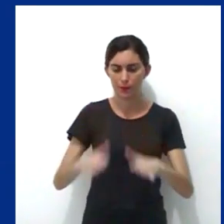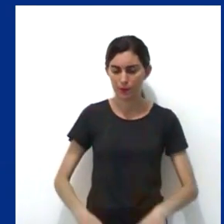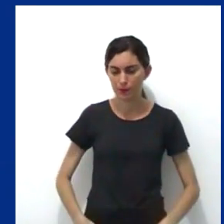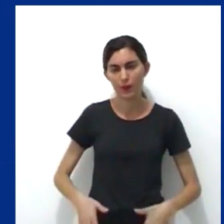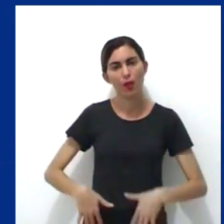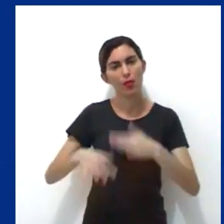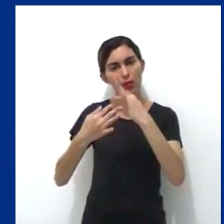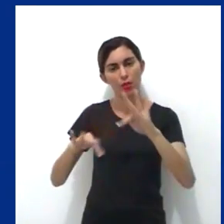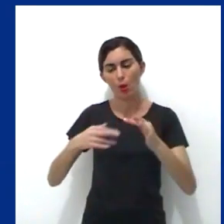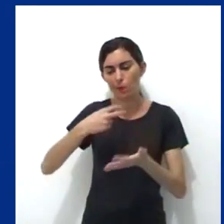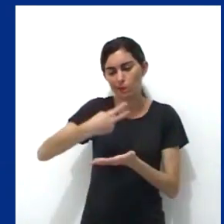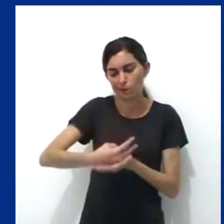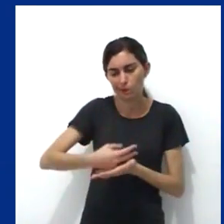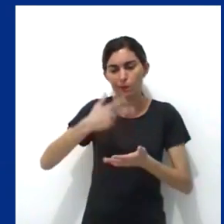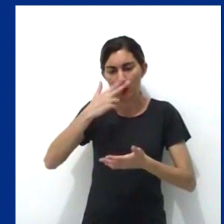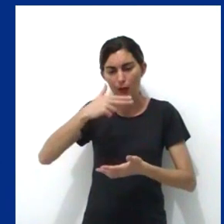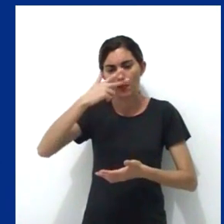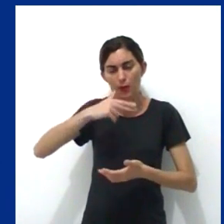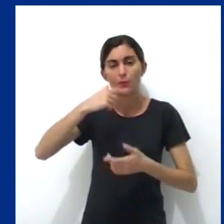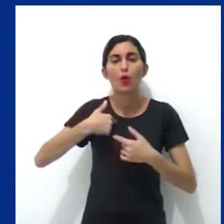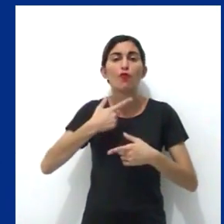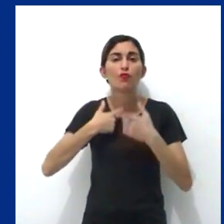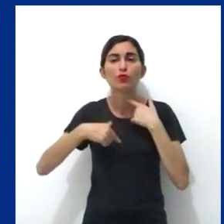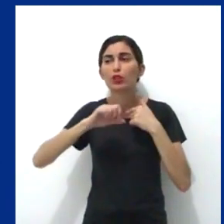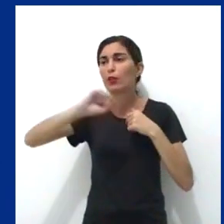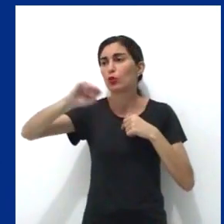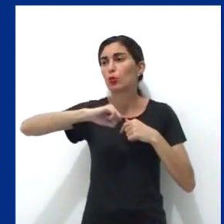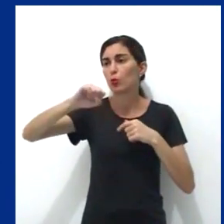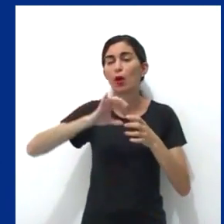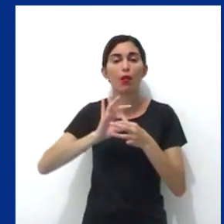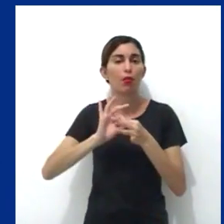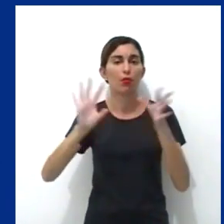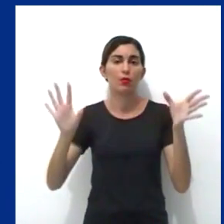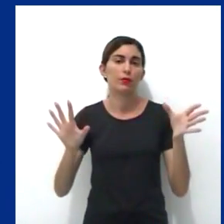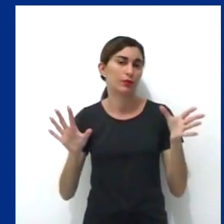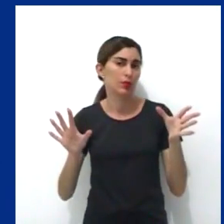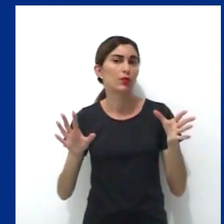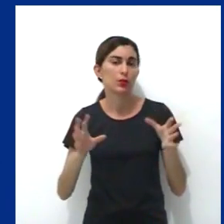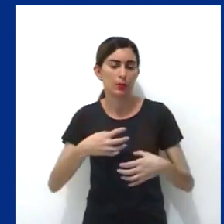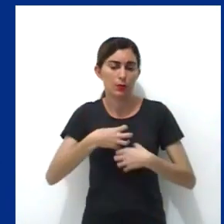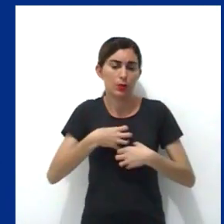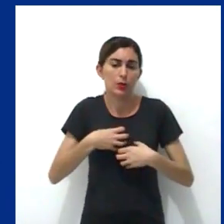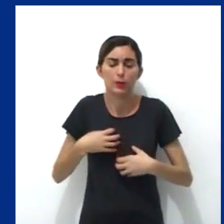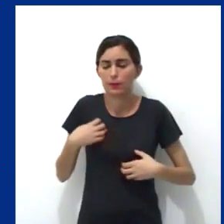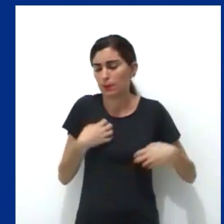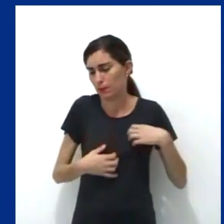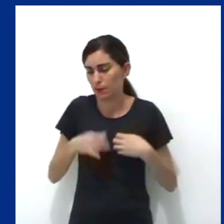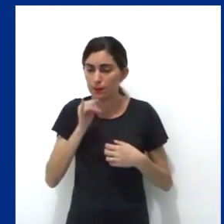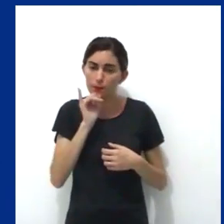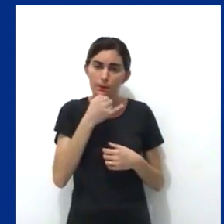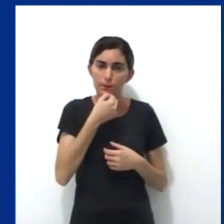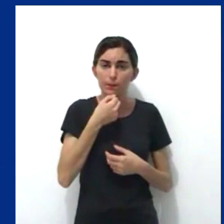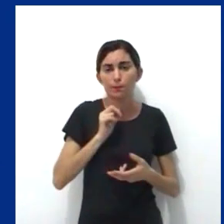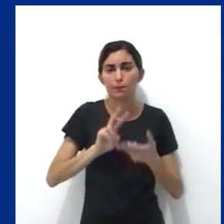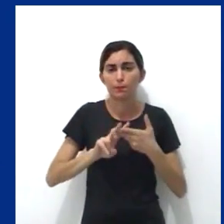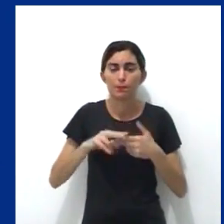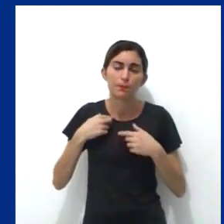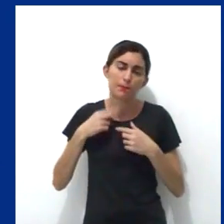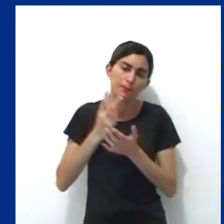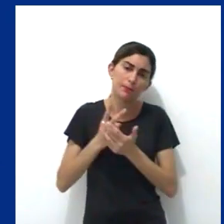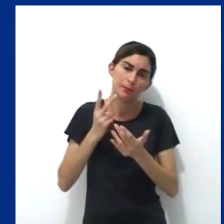gente vai trazer o amiguinho delas que está passando por um problema. E ele diz o seguinte: a